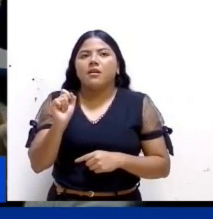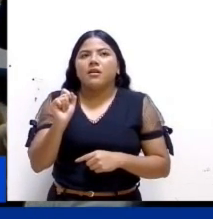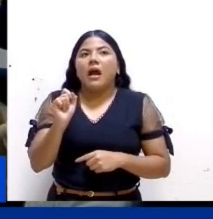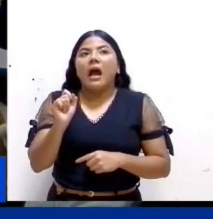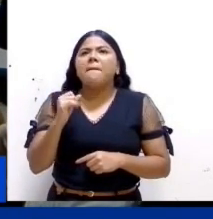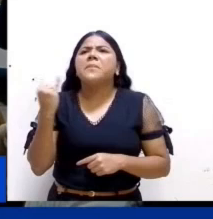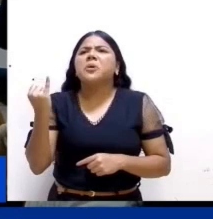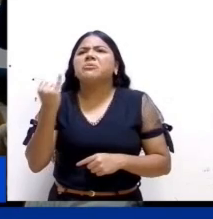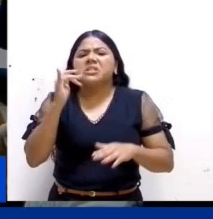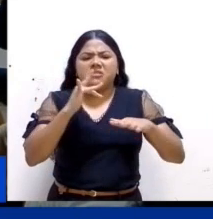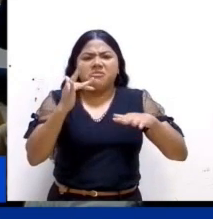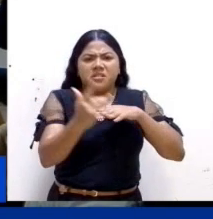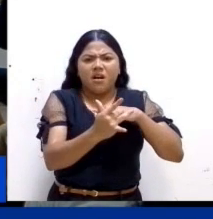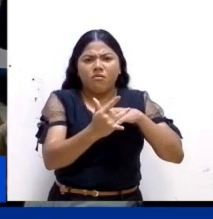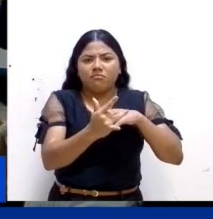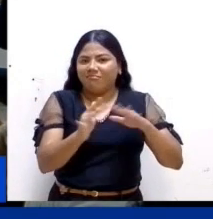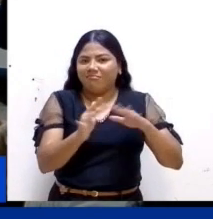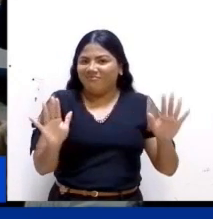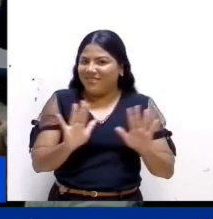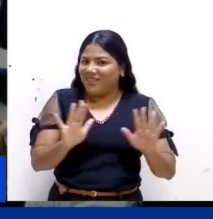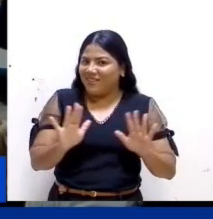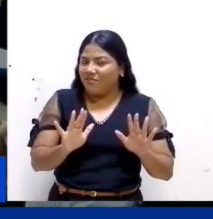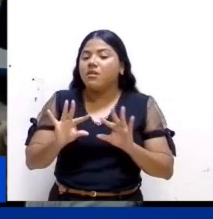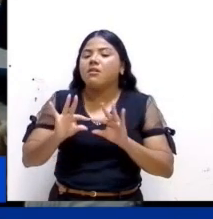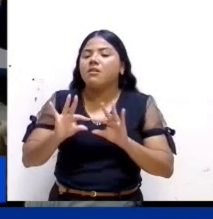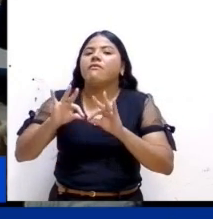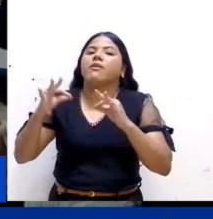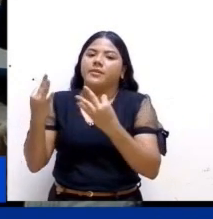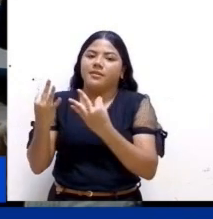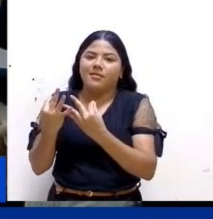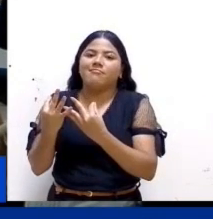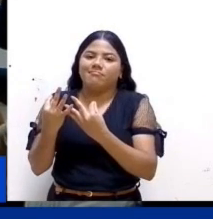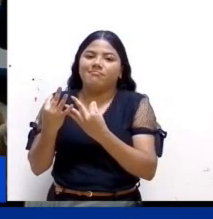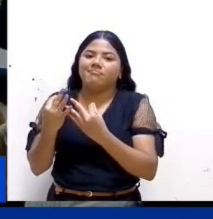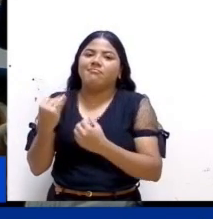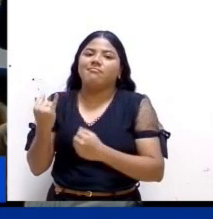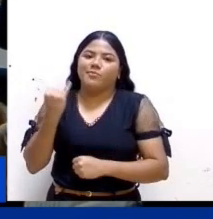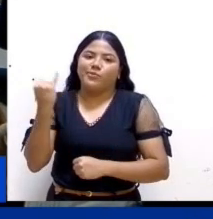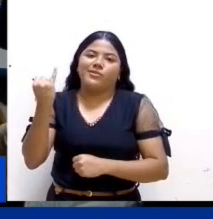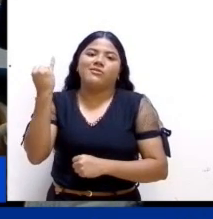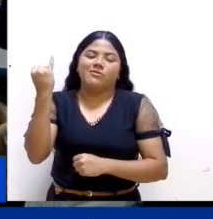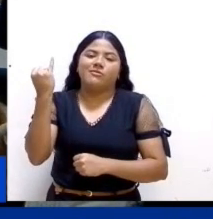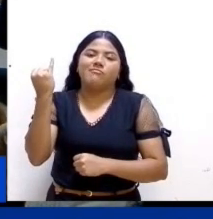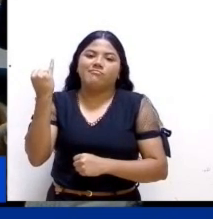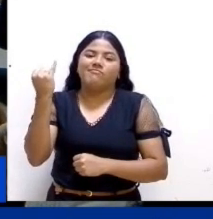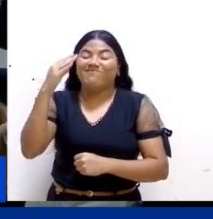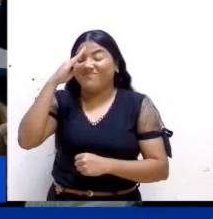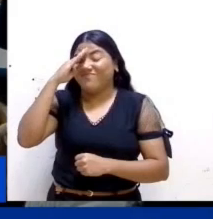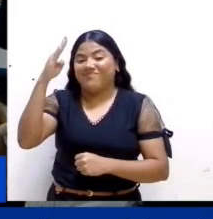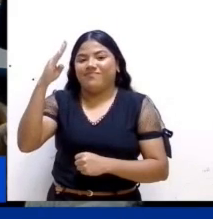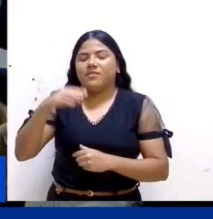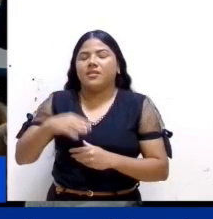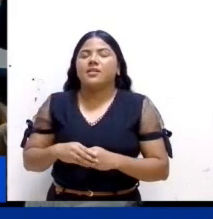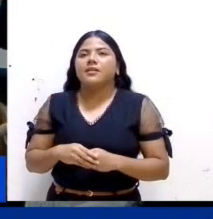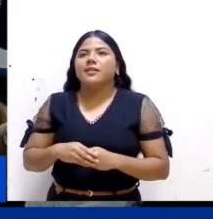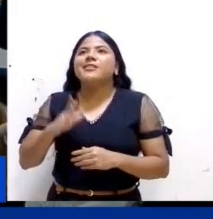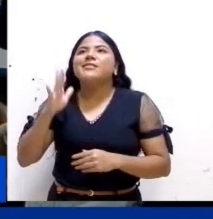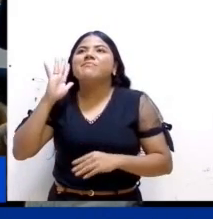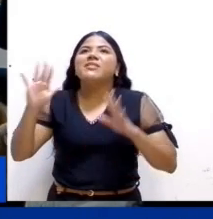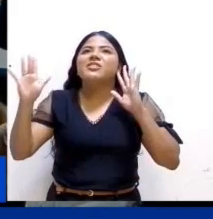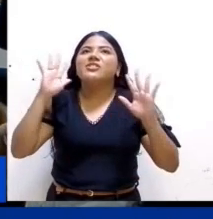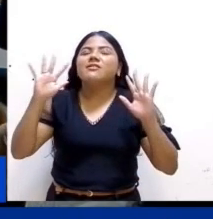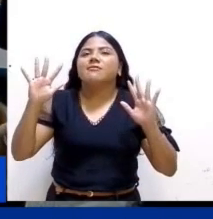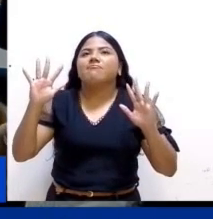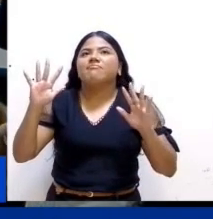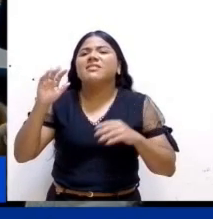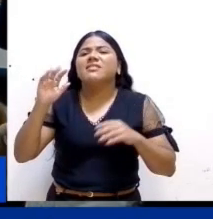social. É o quê? É a tua família. Se a gente pudesse guardar numa